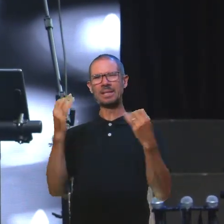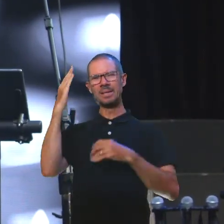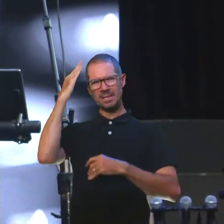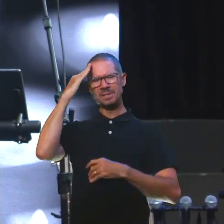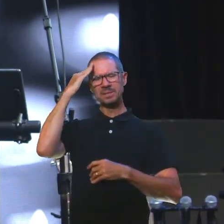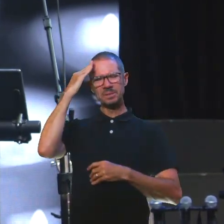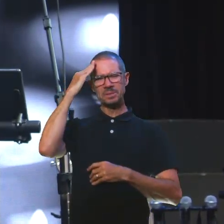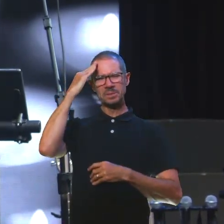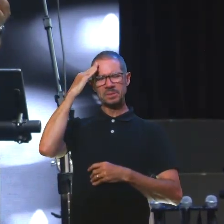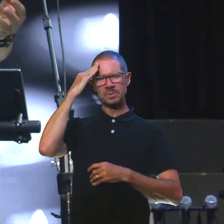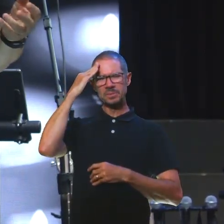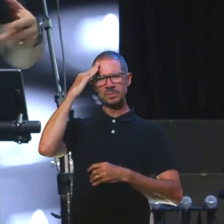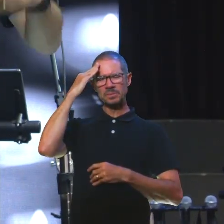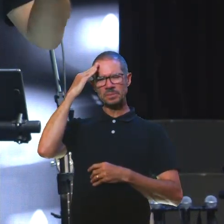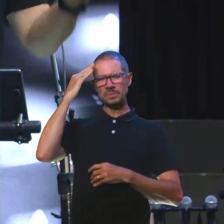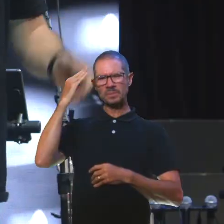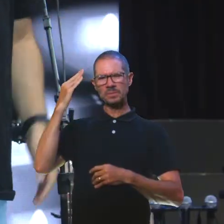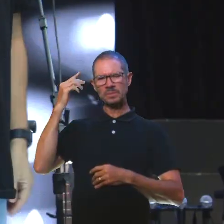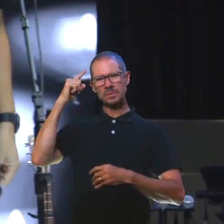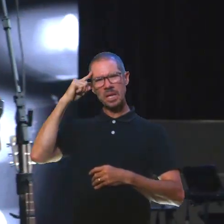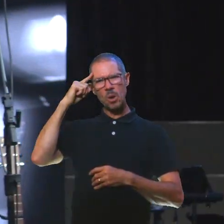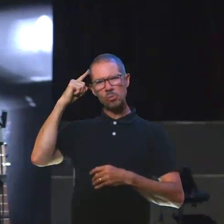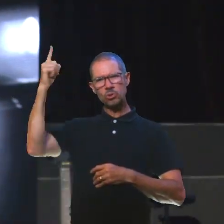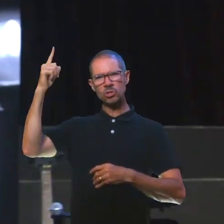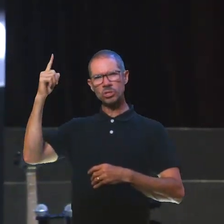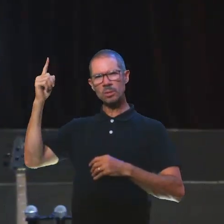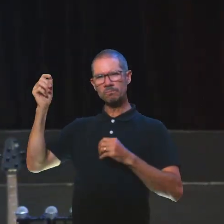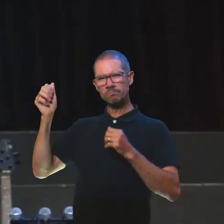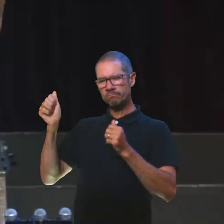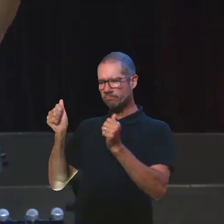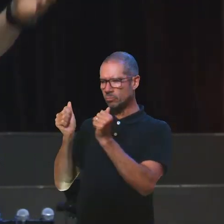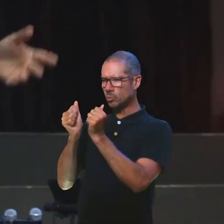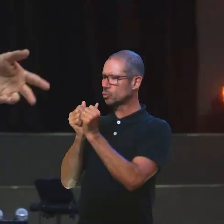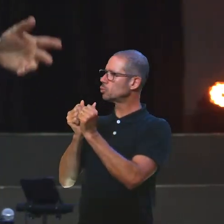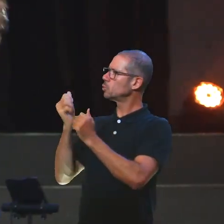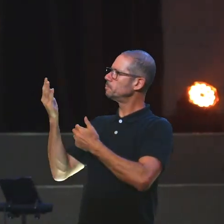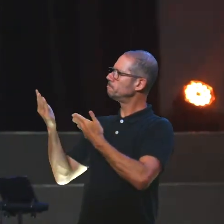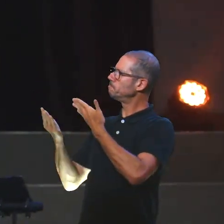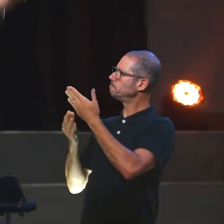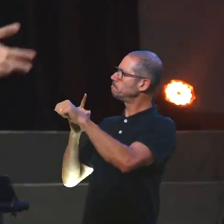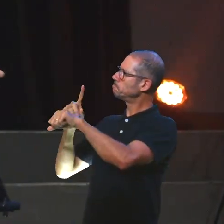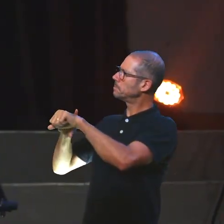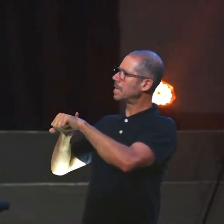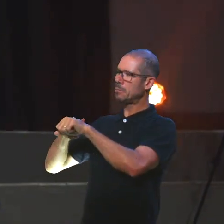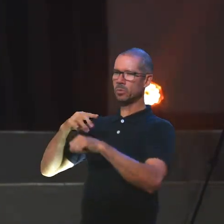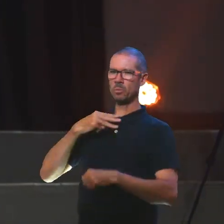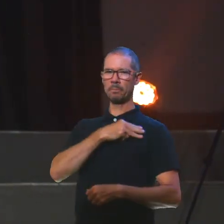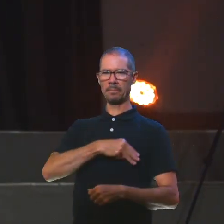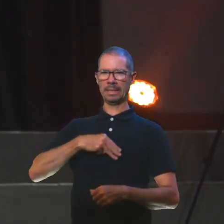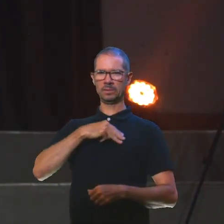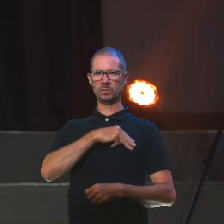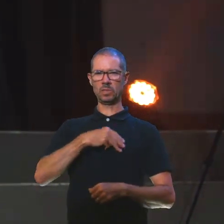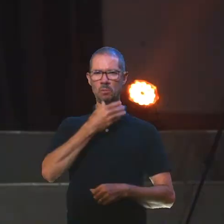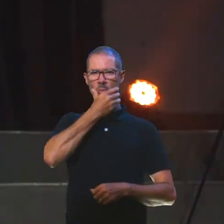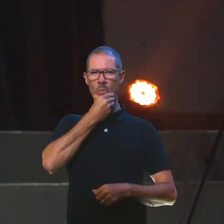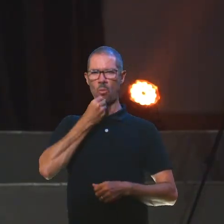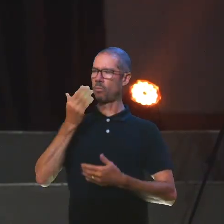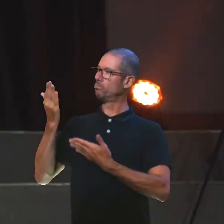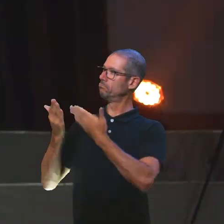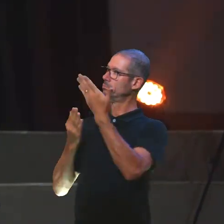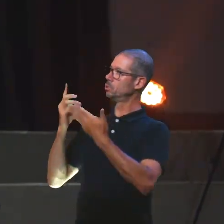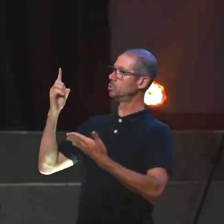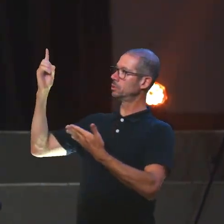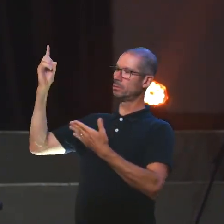sabe, ele falou assim, olha, eu estava um dia tendo um tempo com Deus, e por muito tempo na minha vida, entre o ministério que ele realiza, esse homem de Deus,